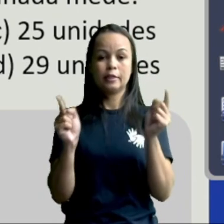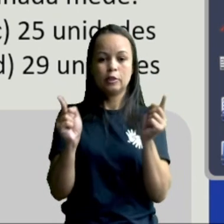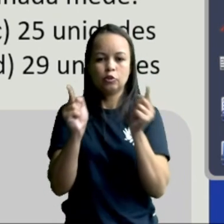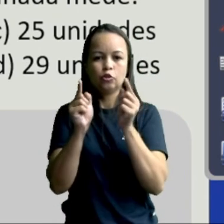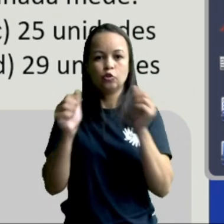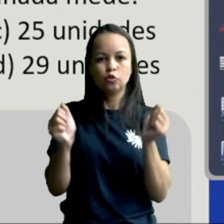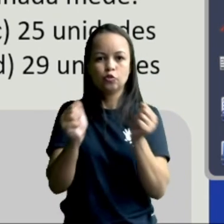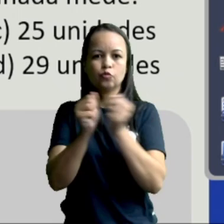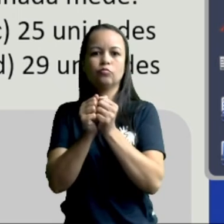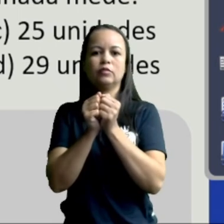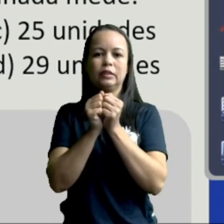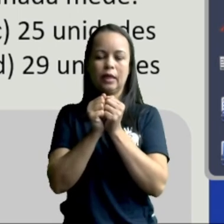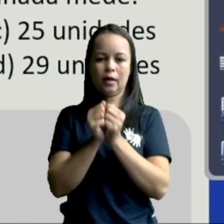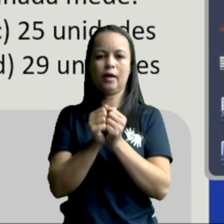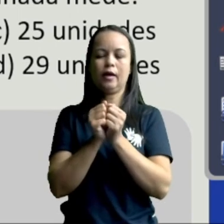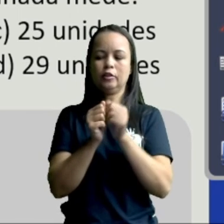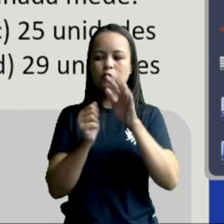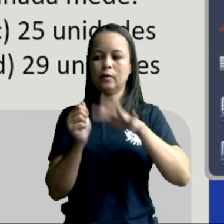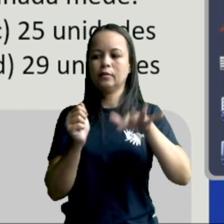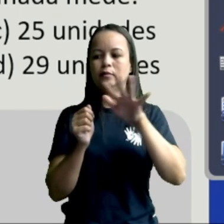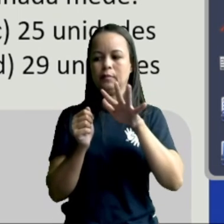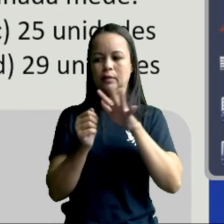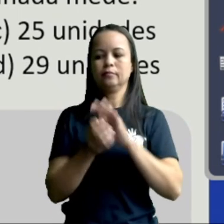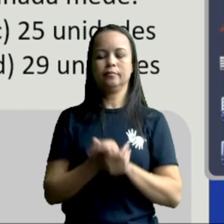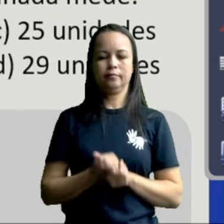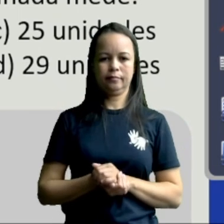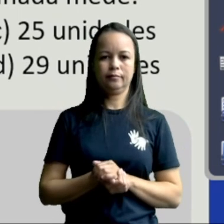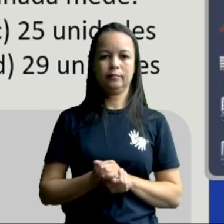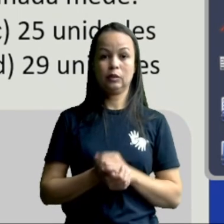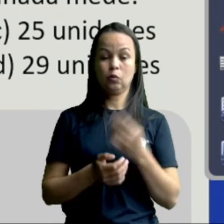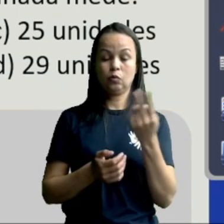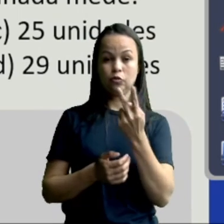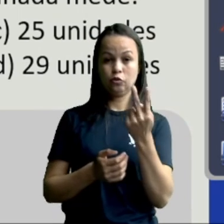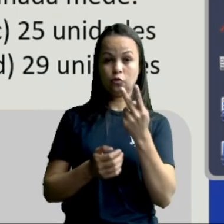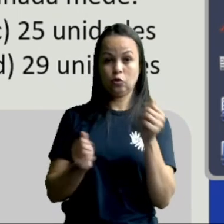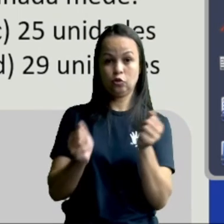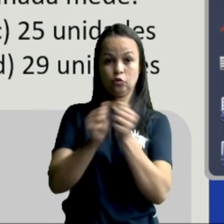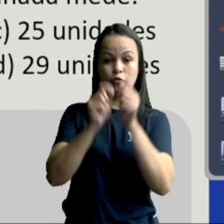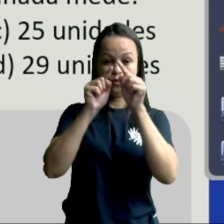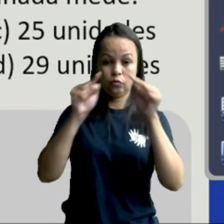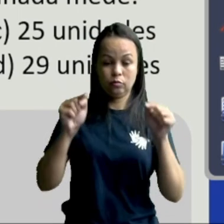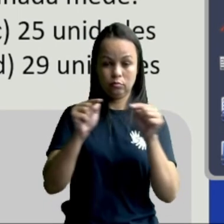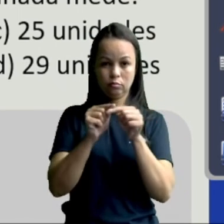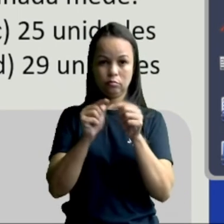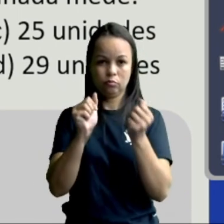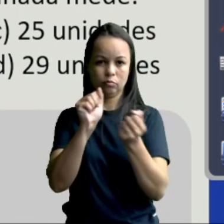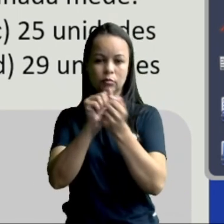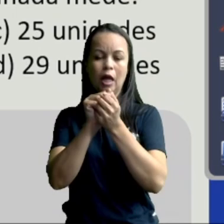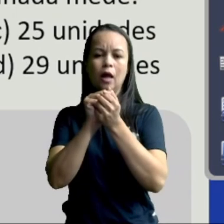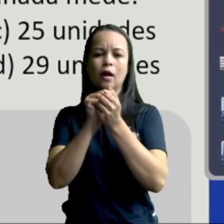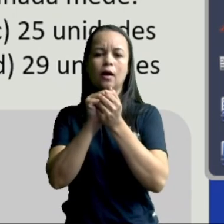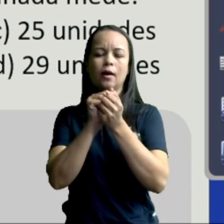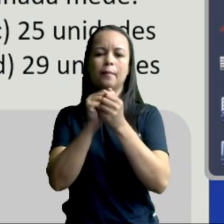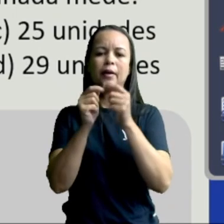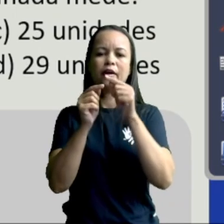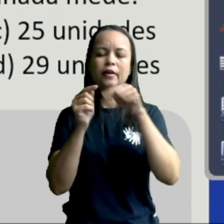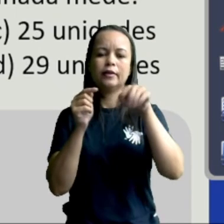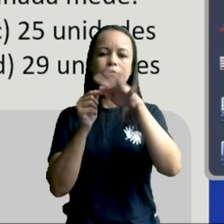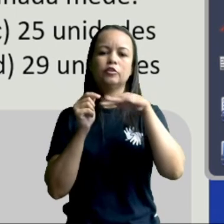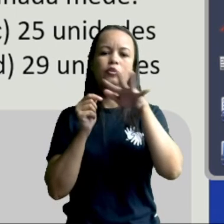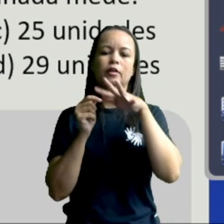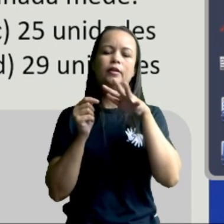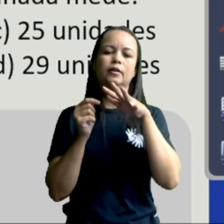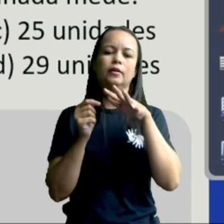e preencher esse espaço em branco aqui. Então, os dois triângulos juntos, ó, preencheria